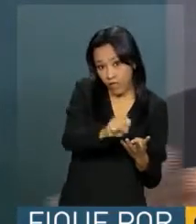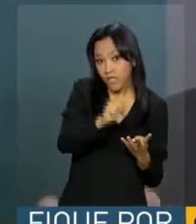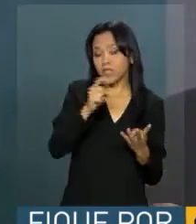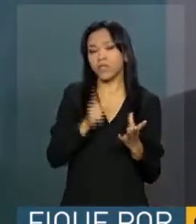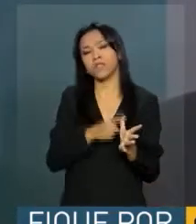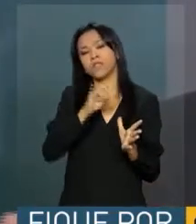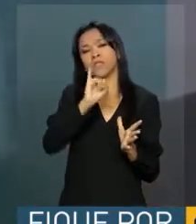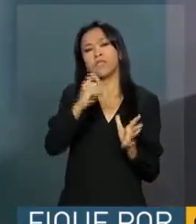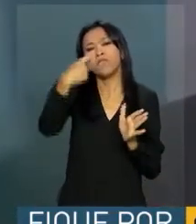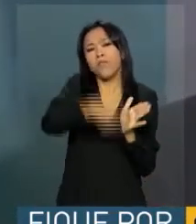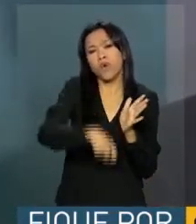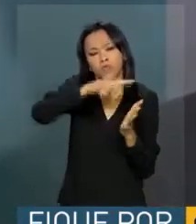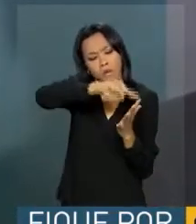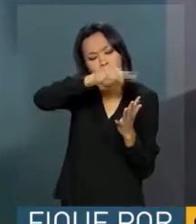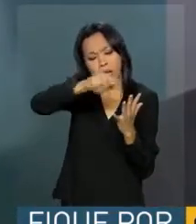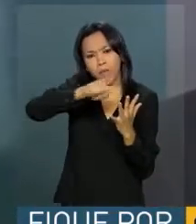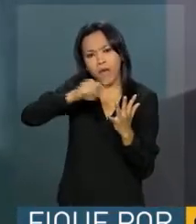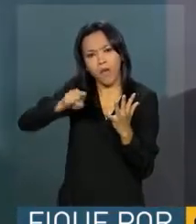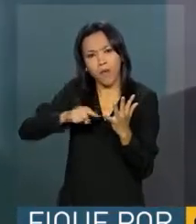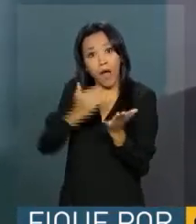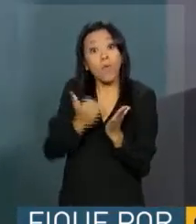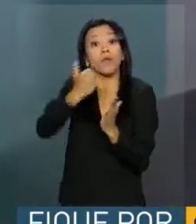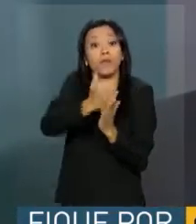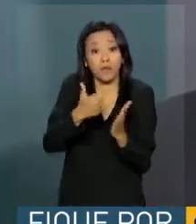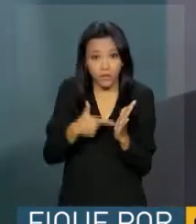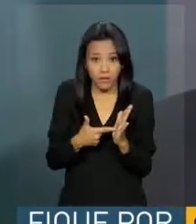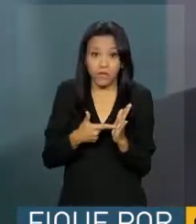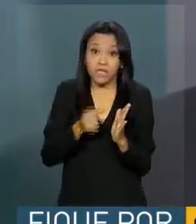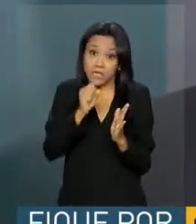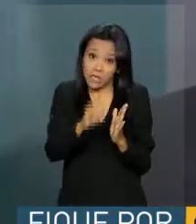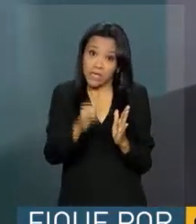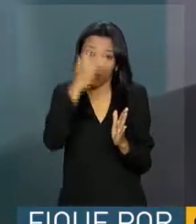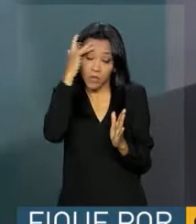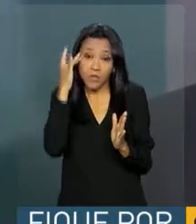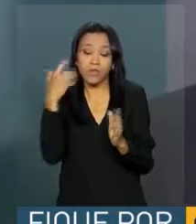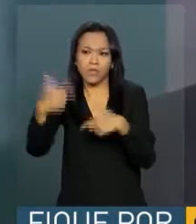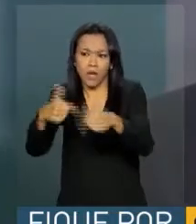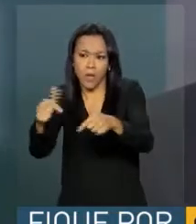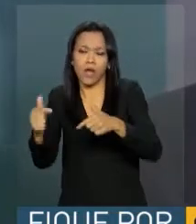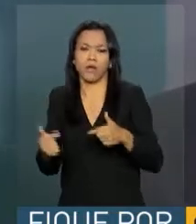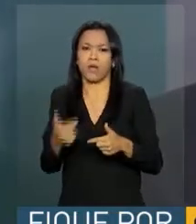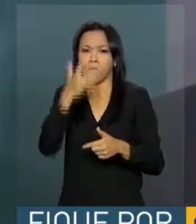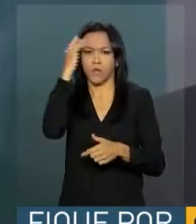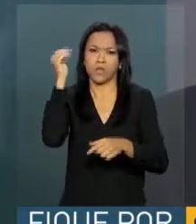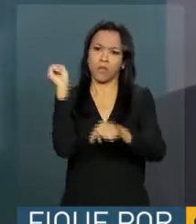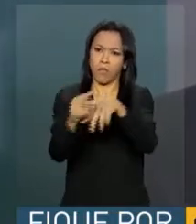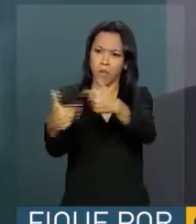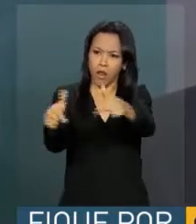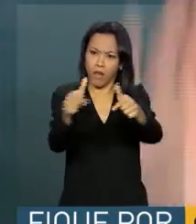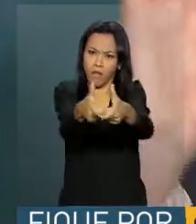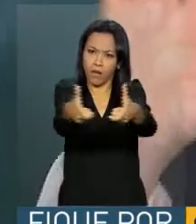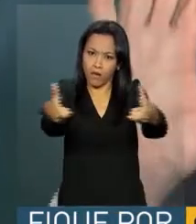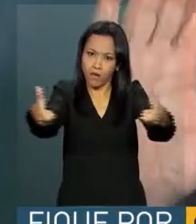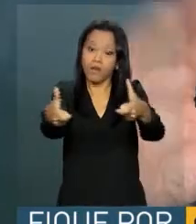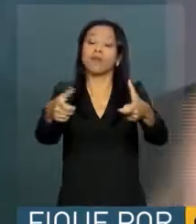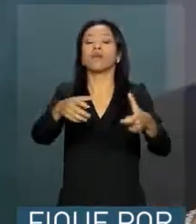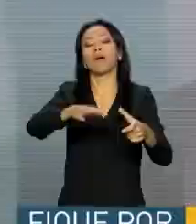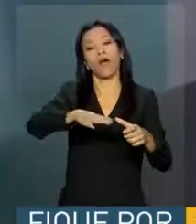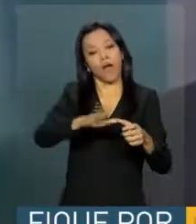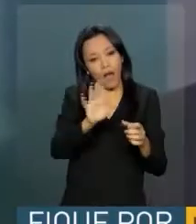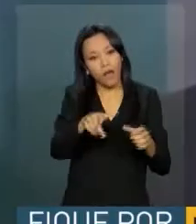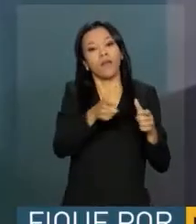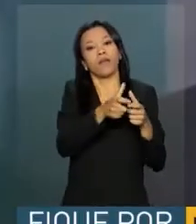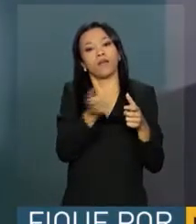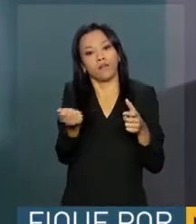impostos chamados valor agregado crescem. Se as pessoas ganham mais, tem mais gente empregada, mais imposto de renda, independente de alíquota.